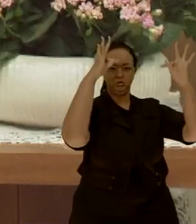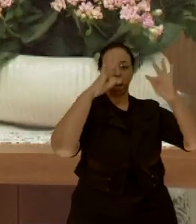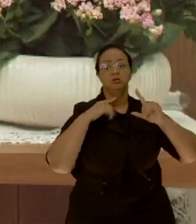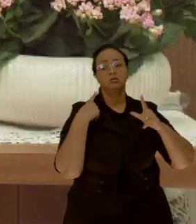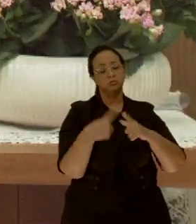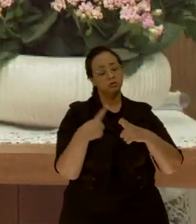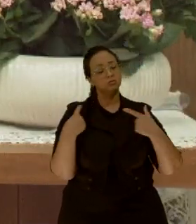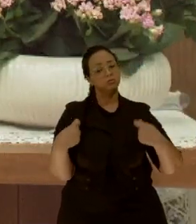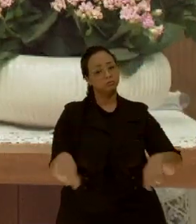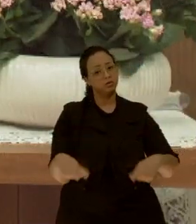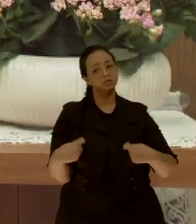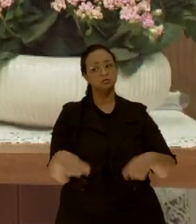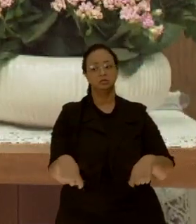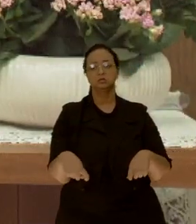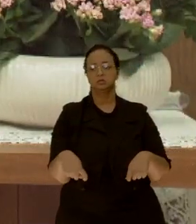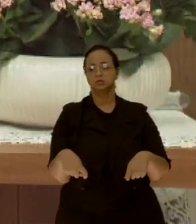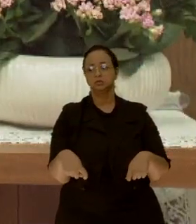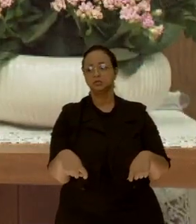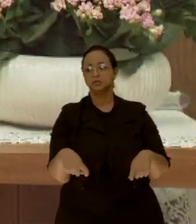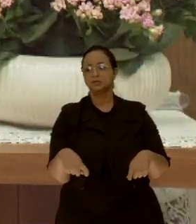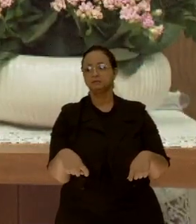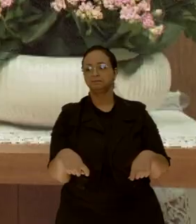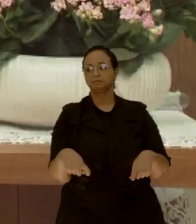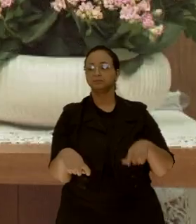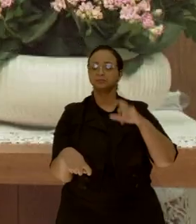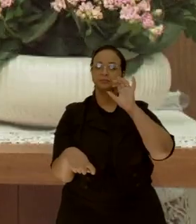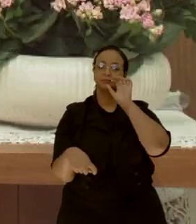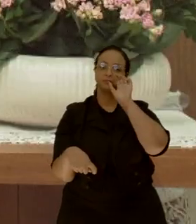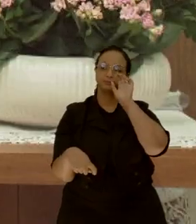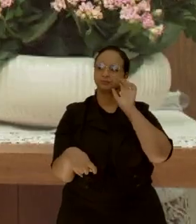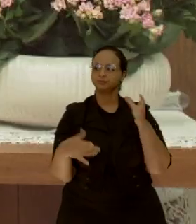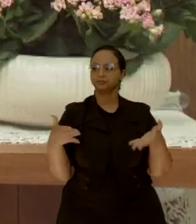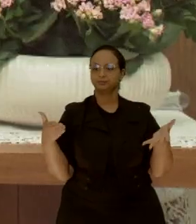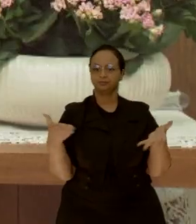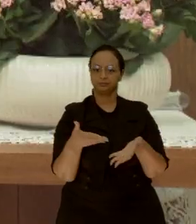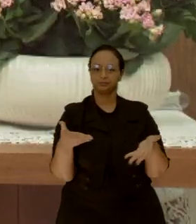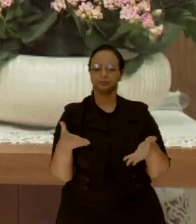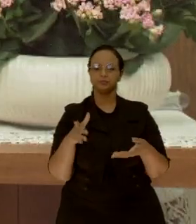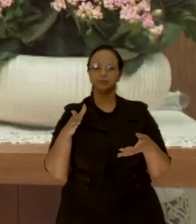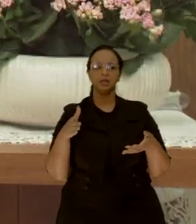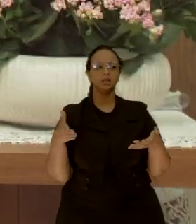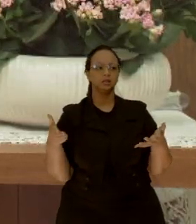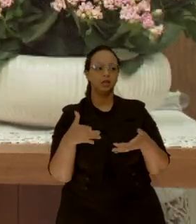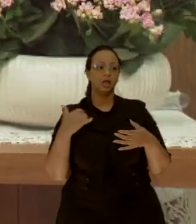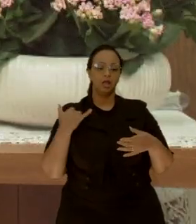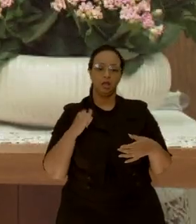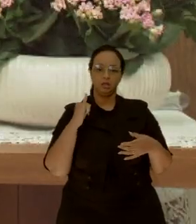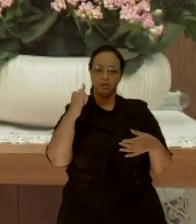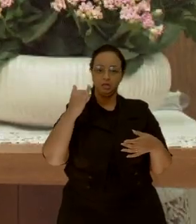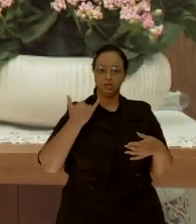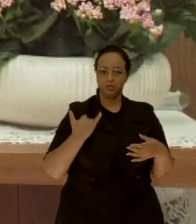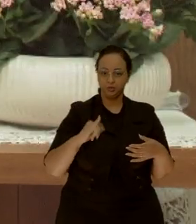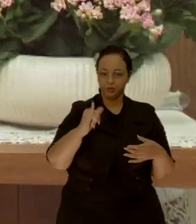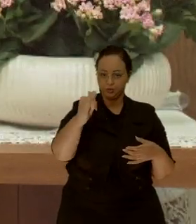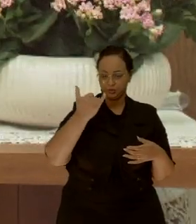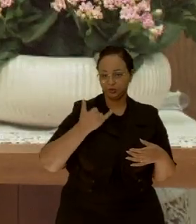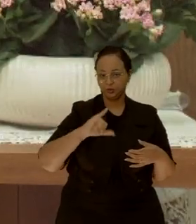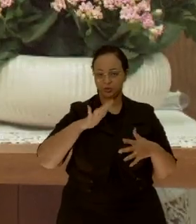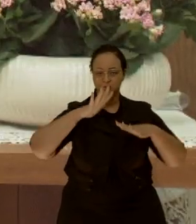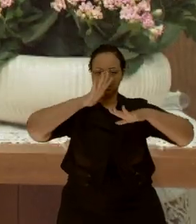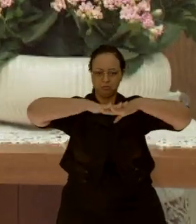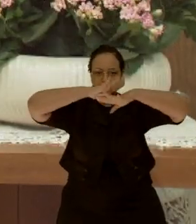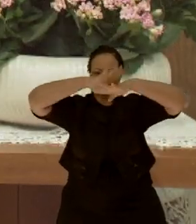interessa isso. Nós hoje temos o sistema de abastecimento de energia elétrica que nos